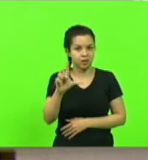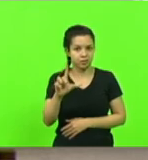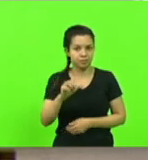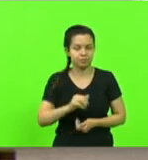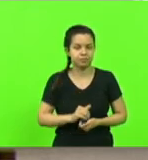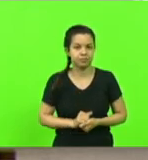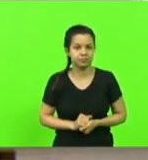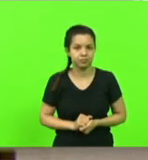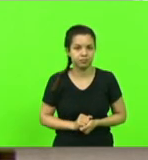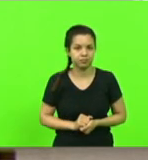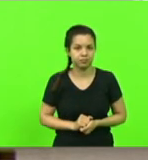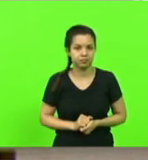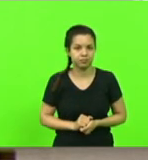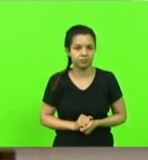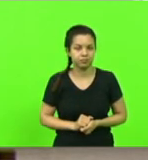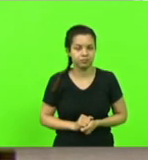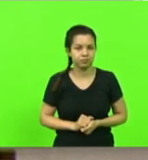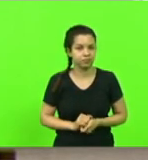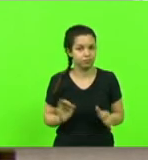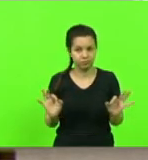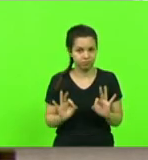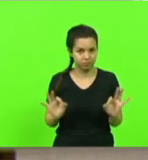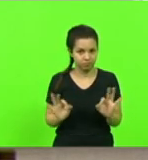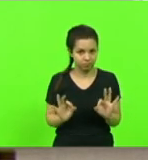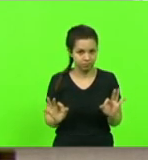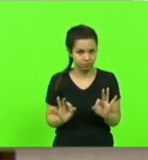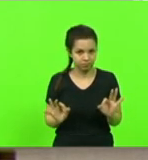Também não havendo quem queira se manifestar,